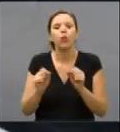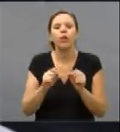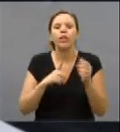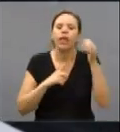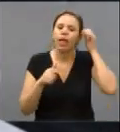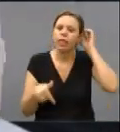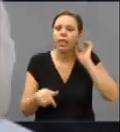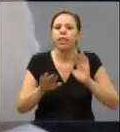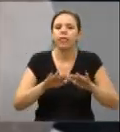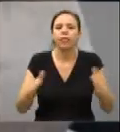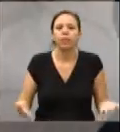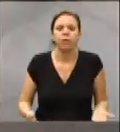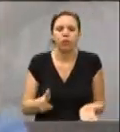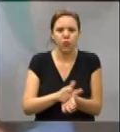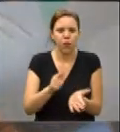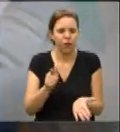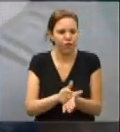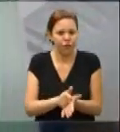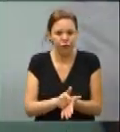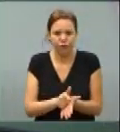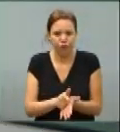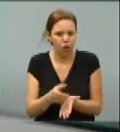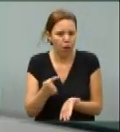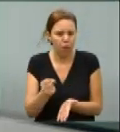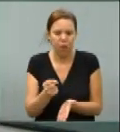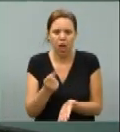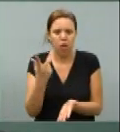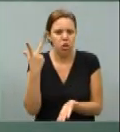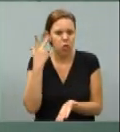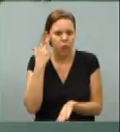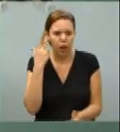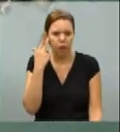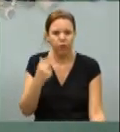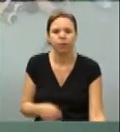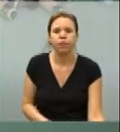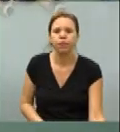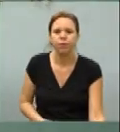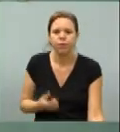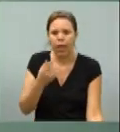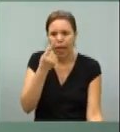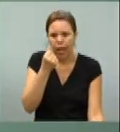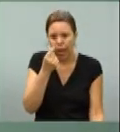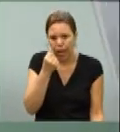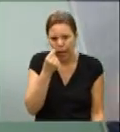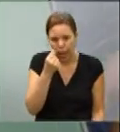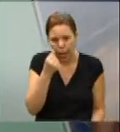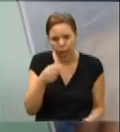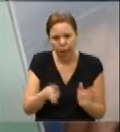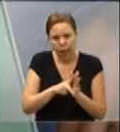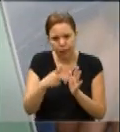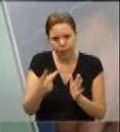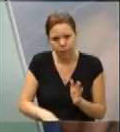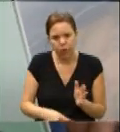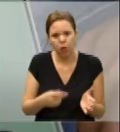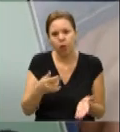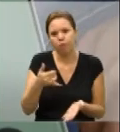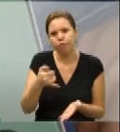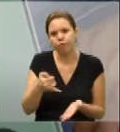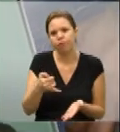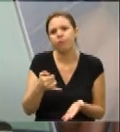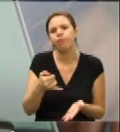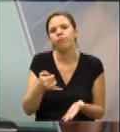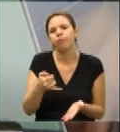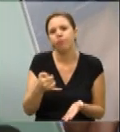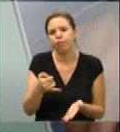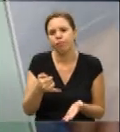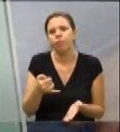aqui na mesa? Uma folha, canetas. Sim, a folha, a lapiseira com grafite. A gente tem as canetas